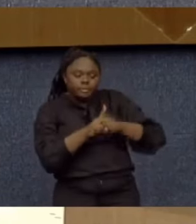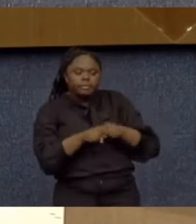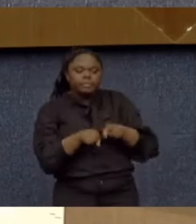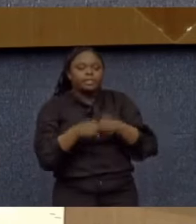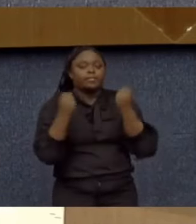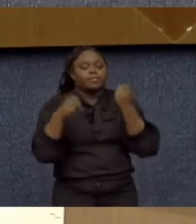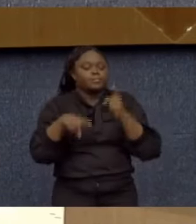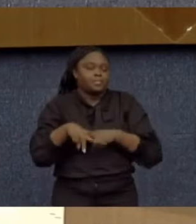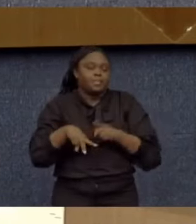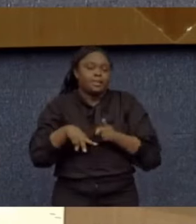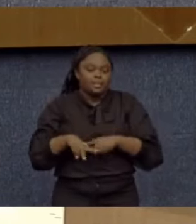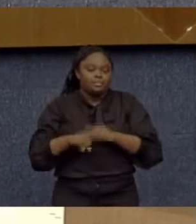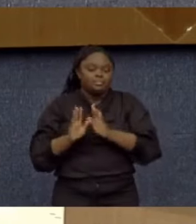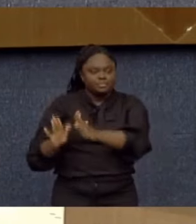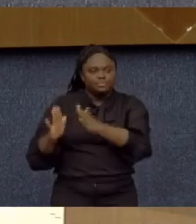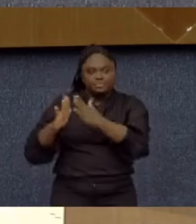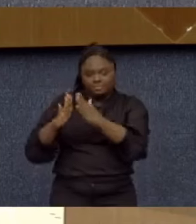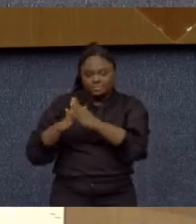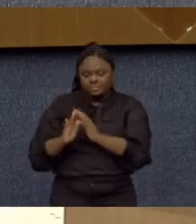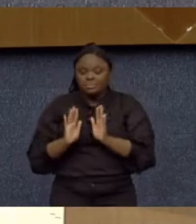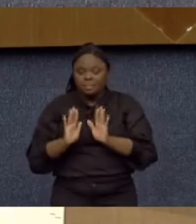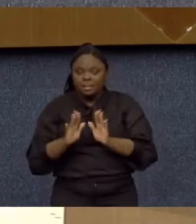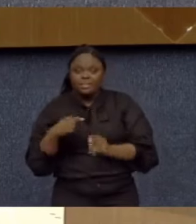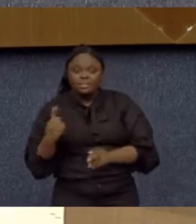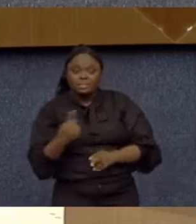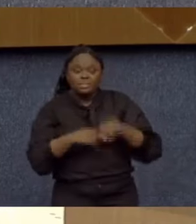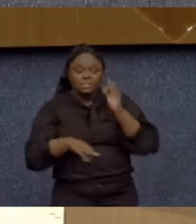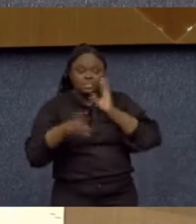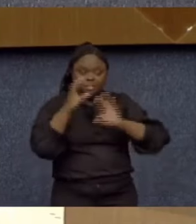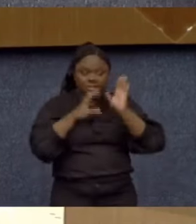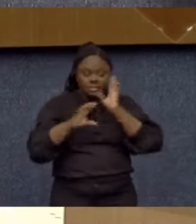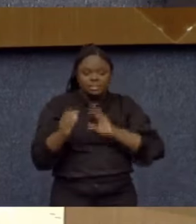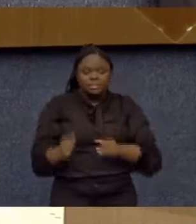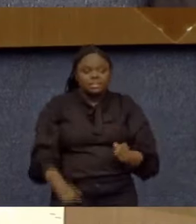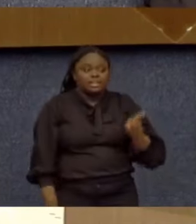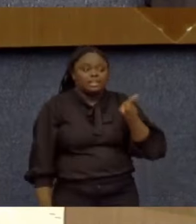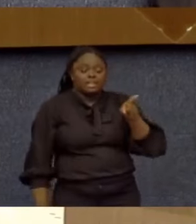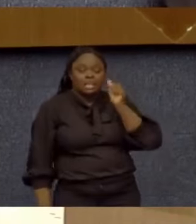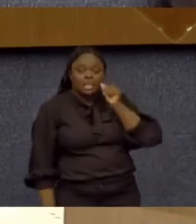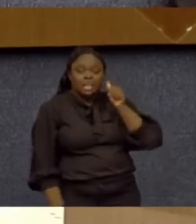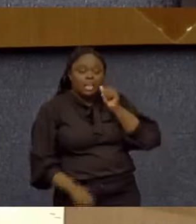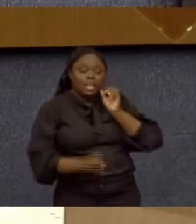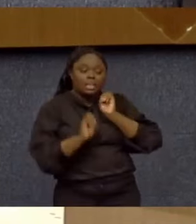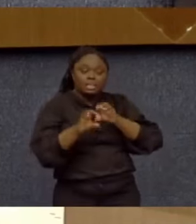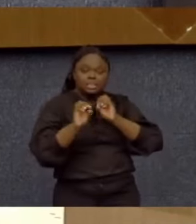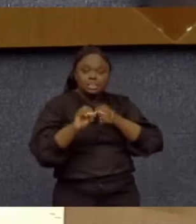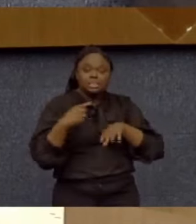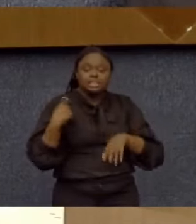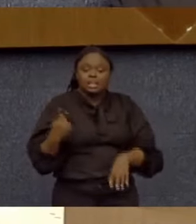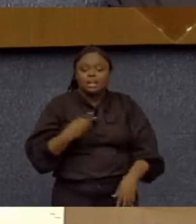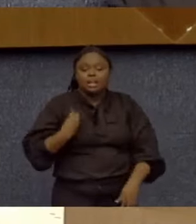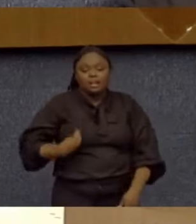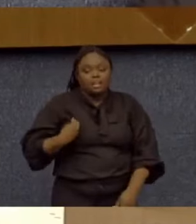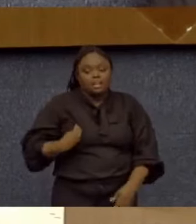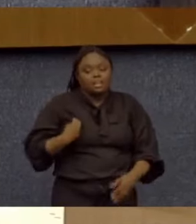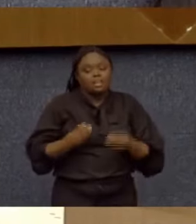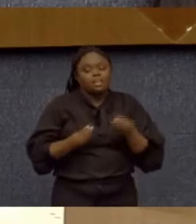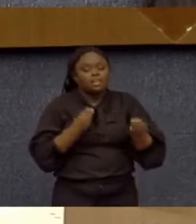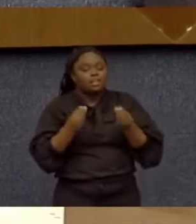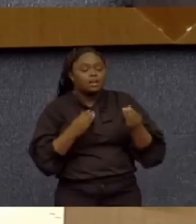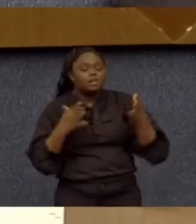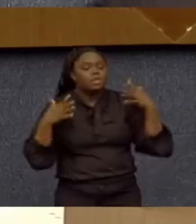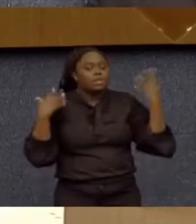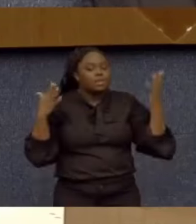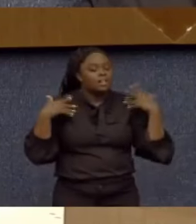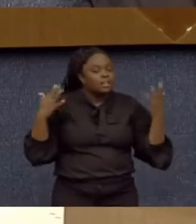não faz mal, não. Mas a gente canta e a Magda ensina a viver com a alegria que ela